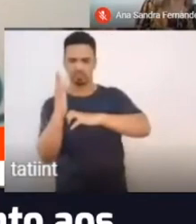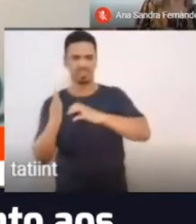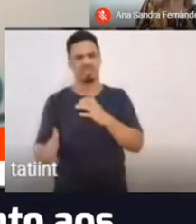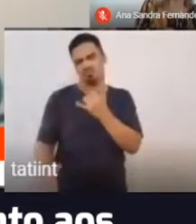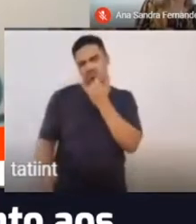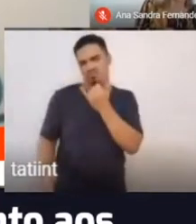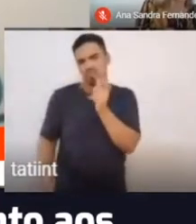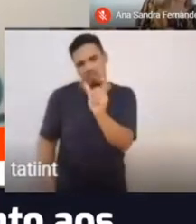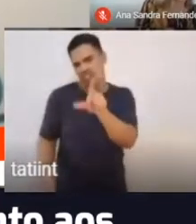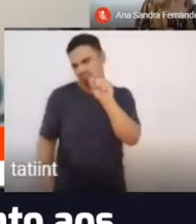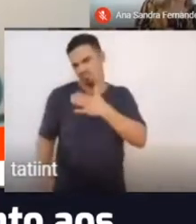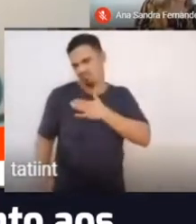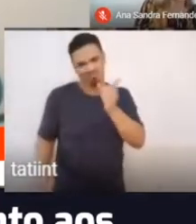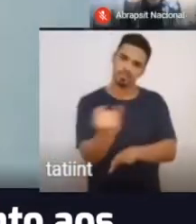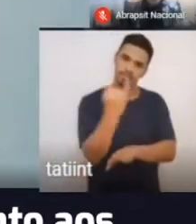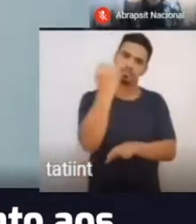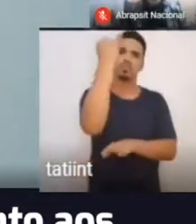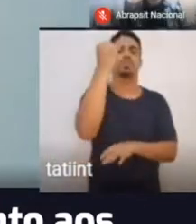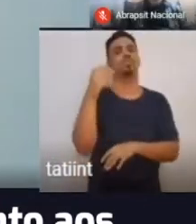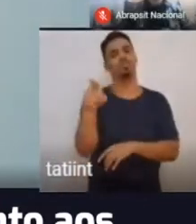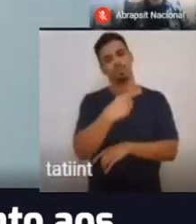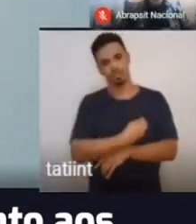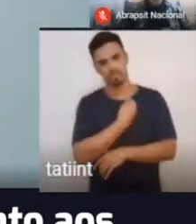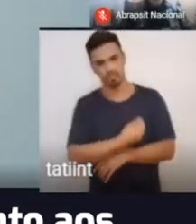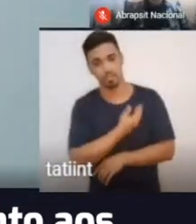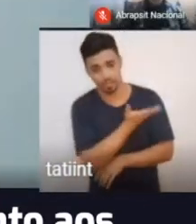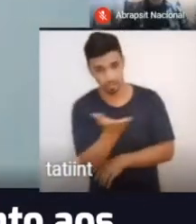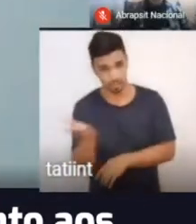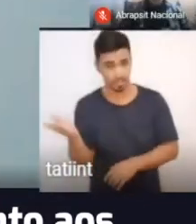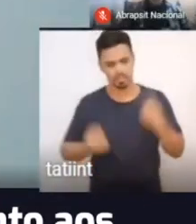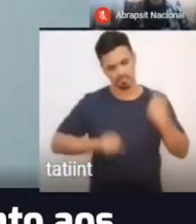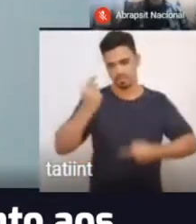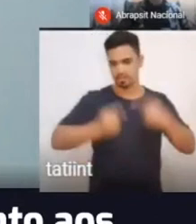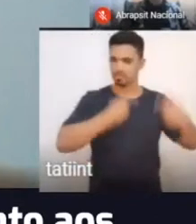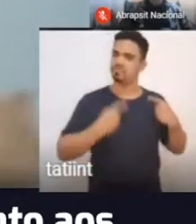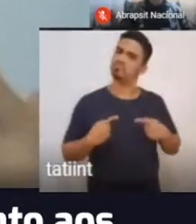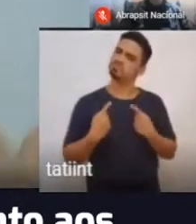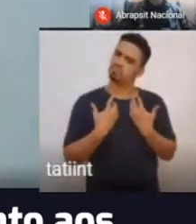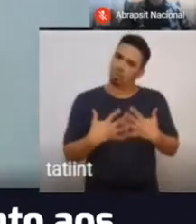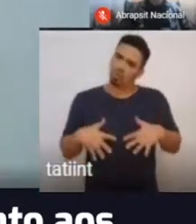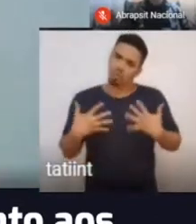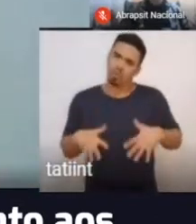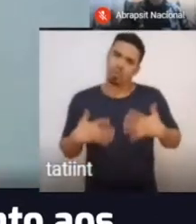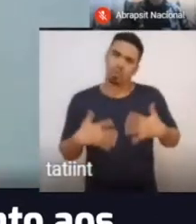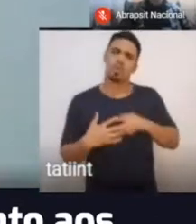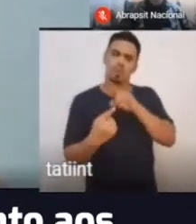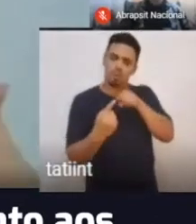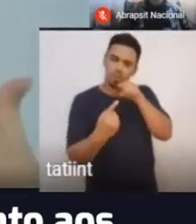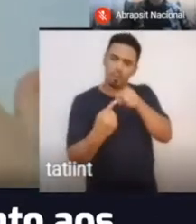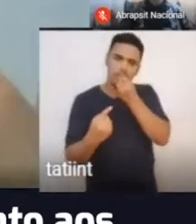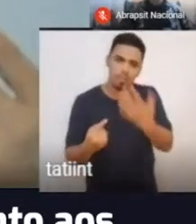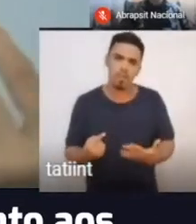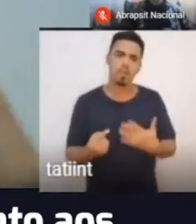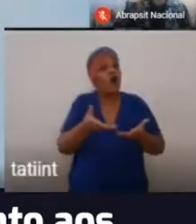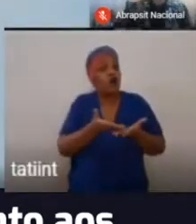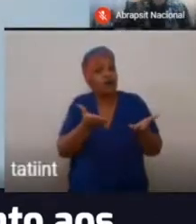realizado mobilização junto à categoria e a parlamentares com o objetivo de propor uma ampla discussão, bem como destacar os potenciais riscos